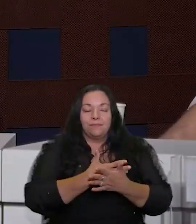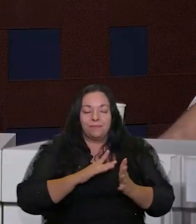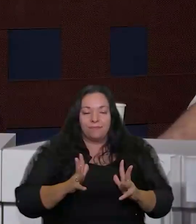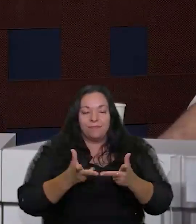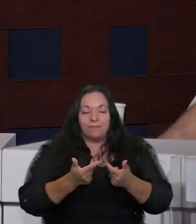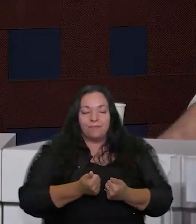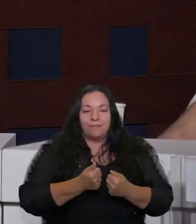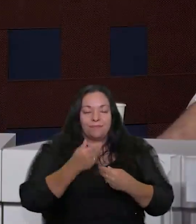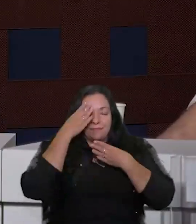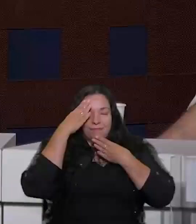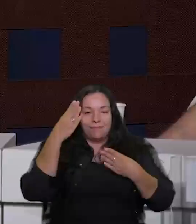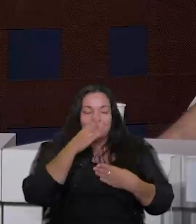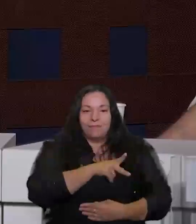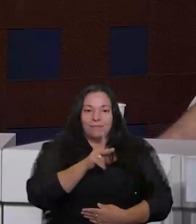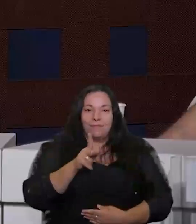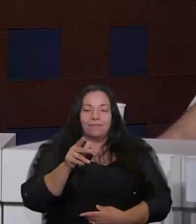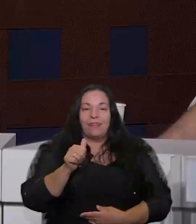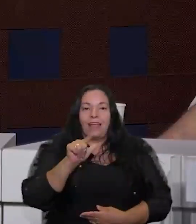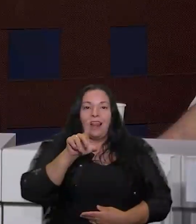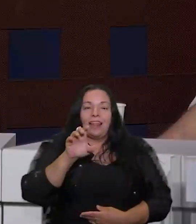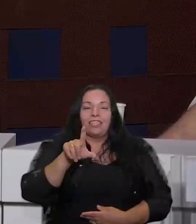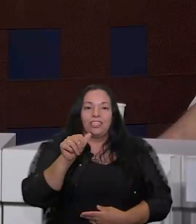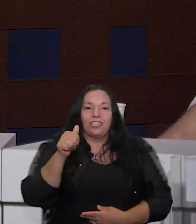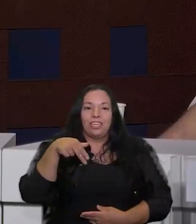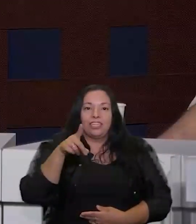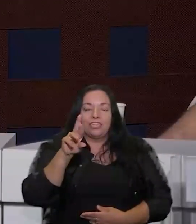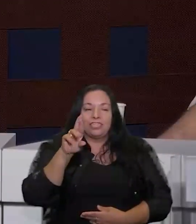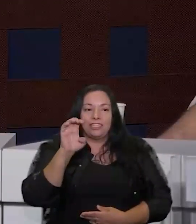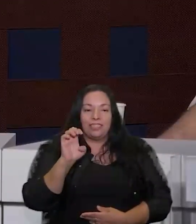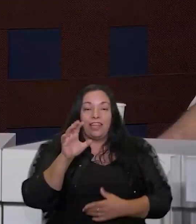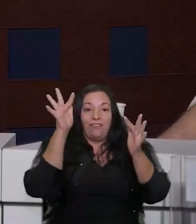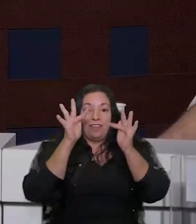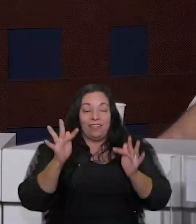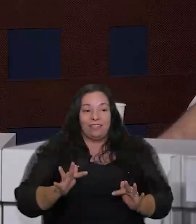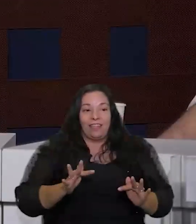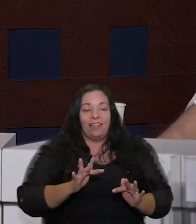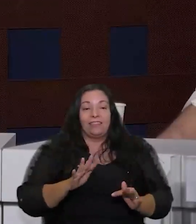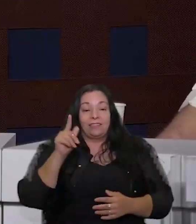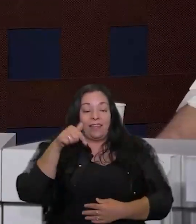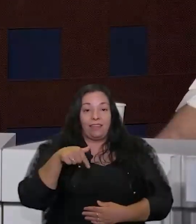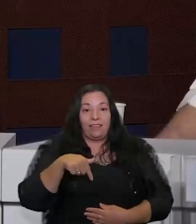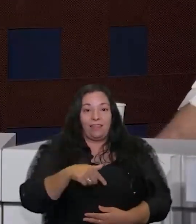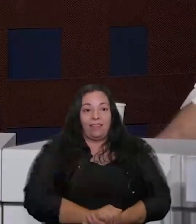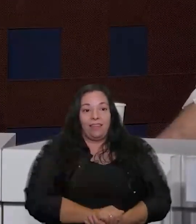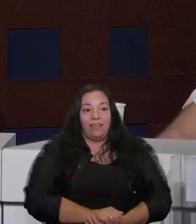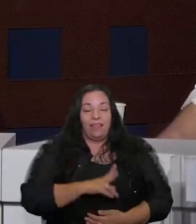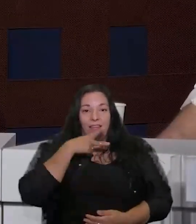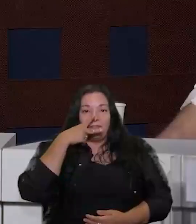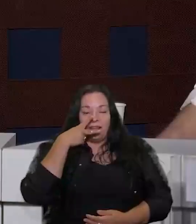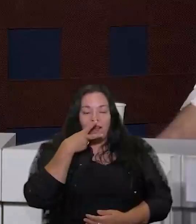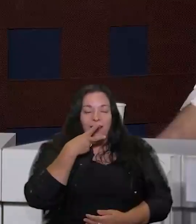professor Alexandre. E aí, no Sempre um Papo, eu tive essa felicidade, dessa coincidência, né, de estar aqui falando do